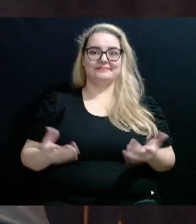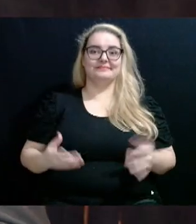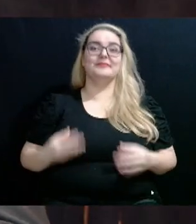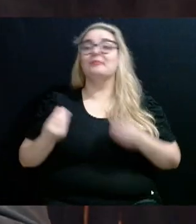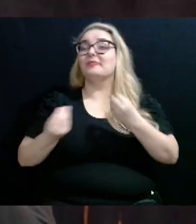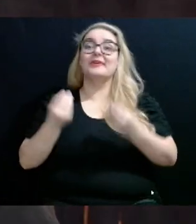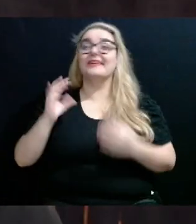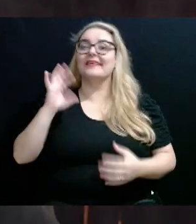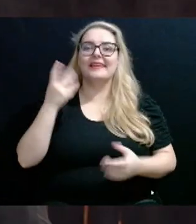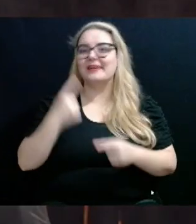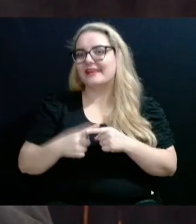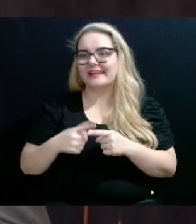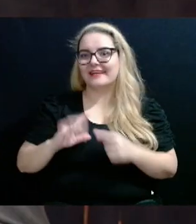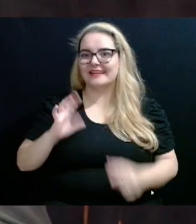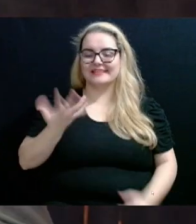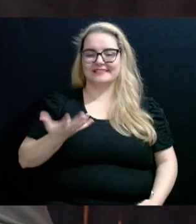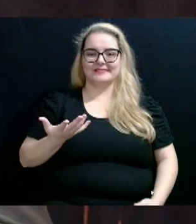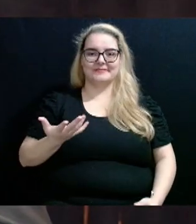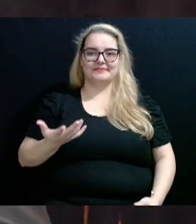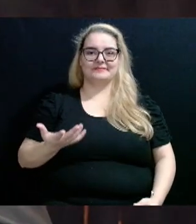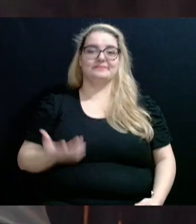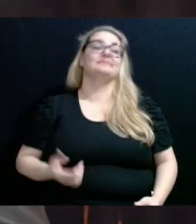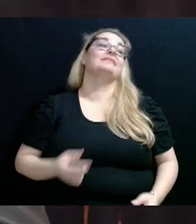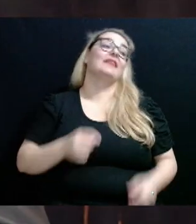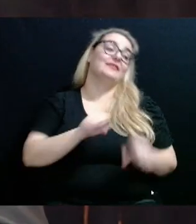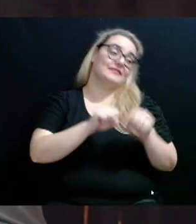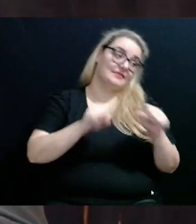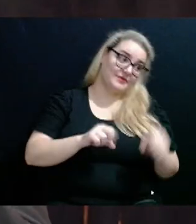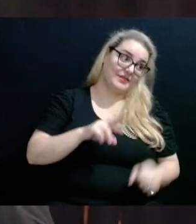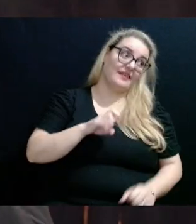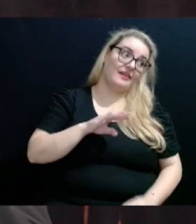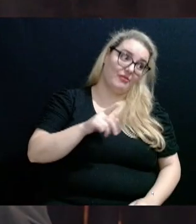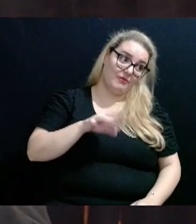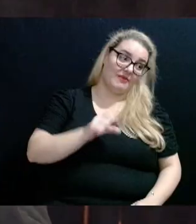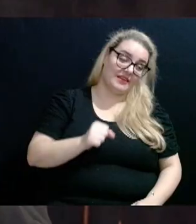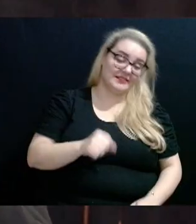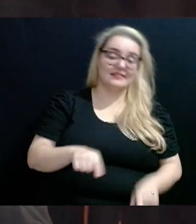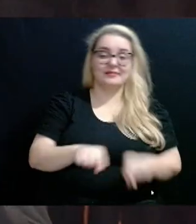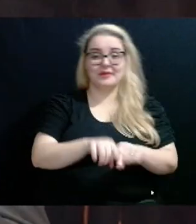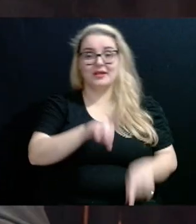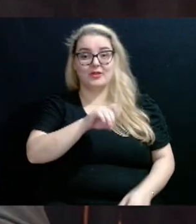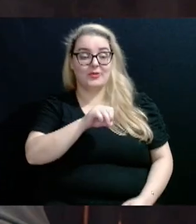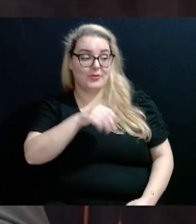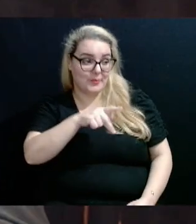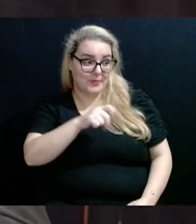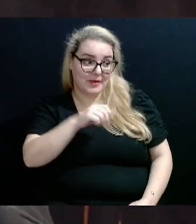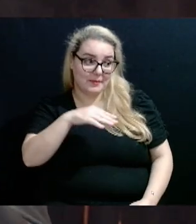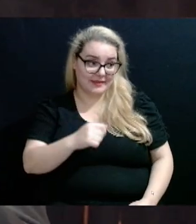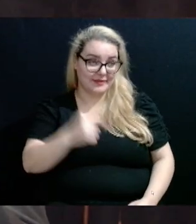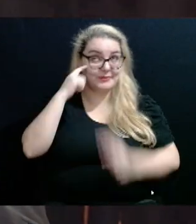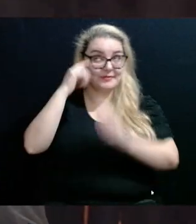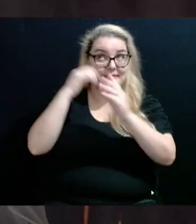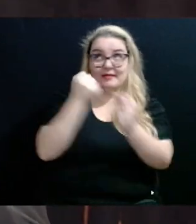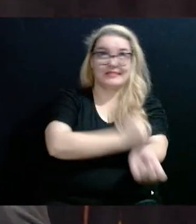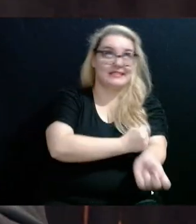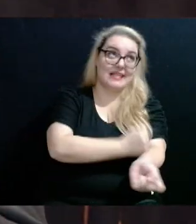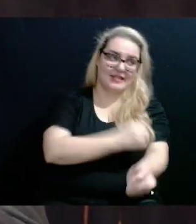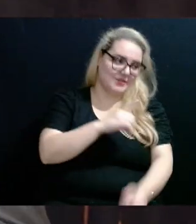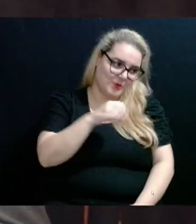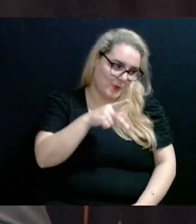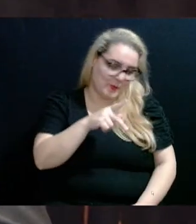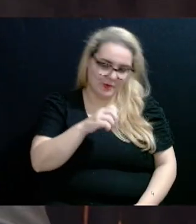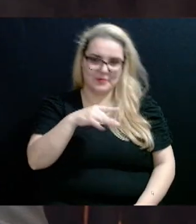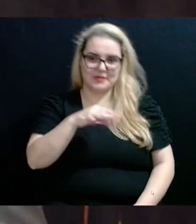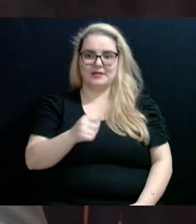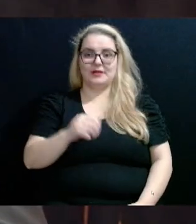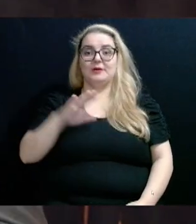dopamina. Hoje o nosso cérebro ele é viciado em dopamina. Então, sempre que há um meio que você acessa esse